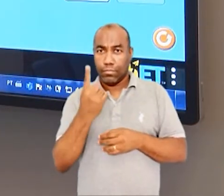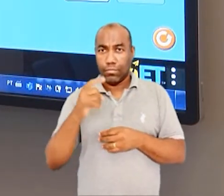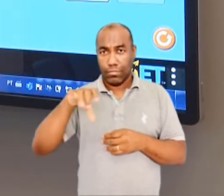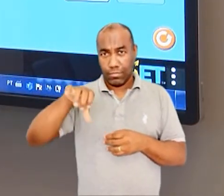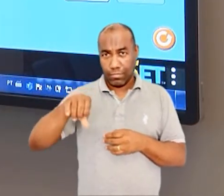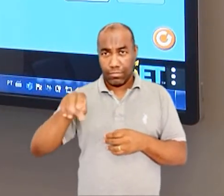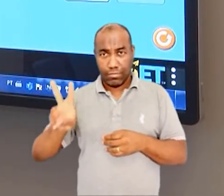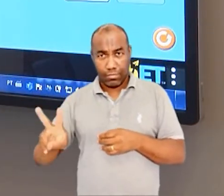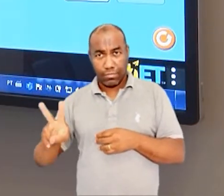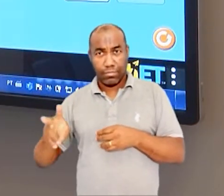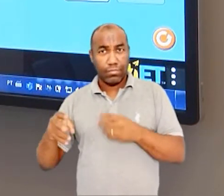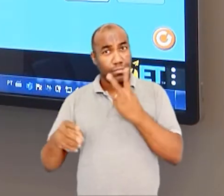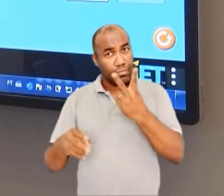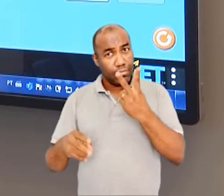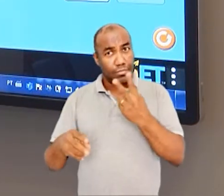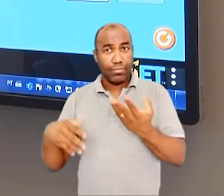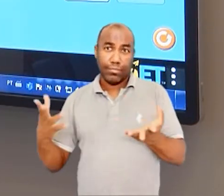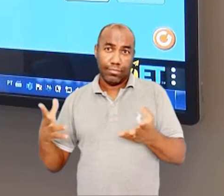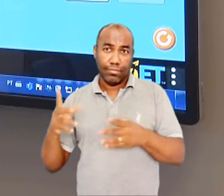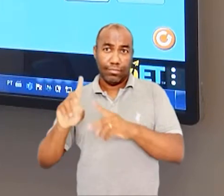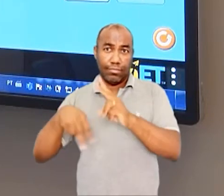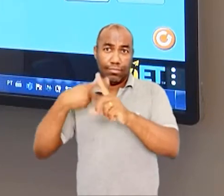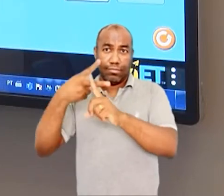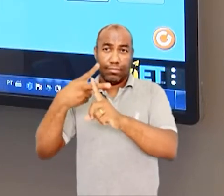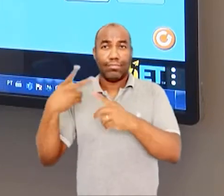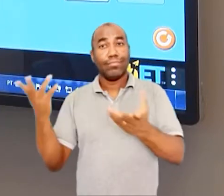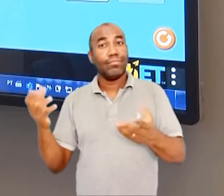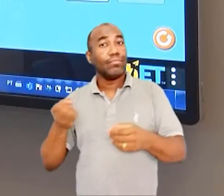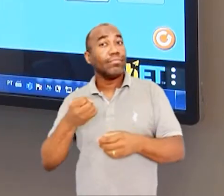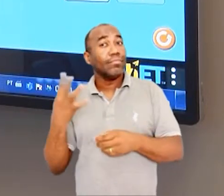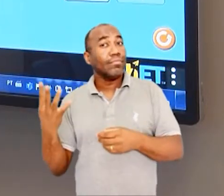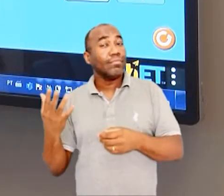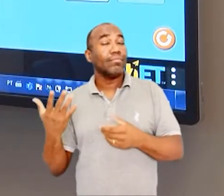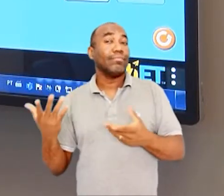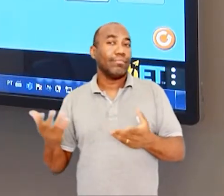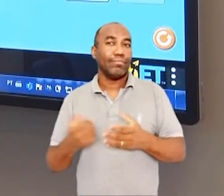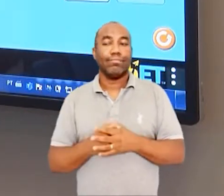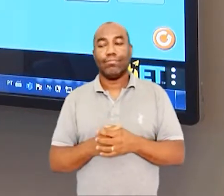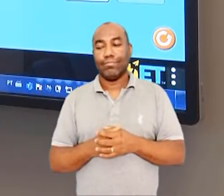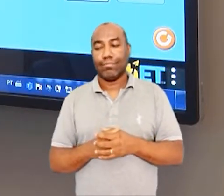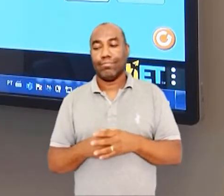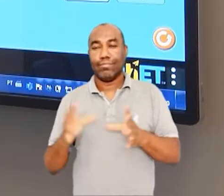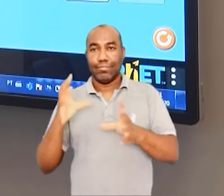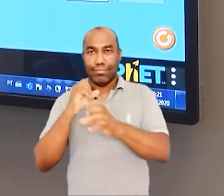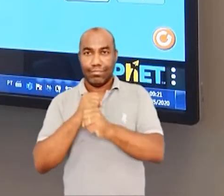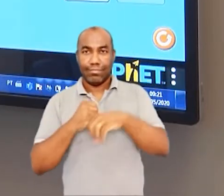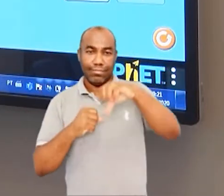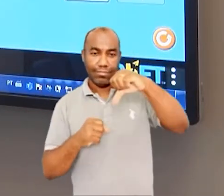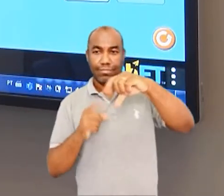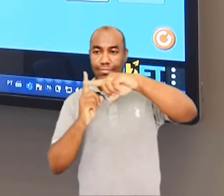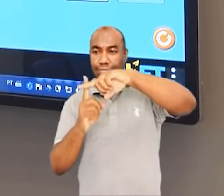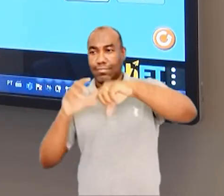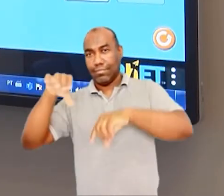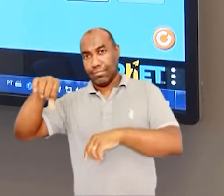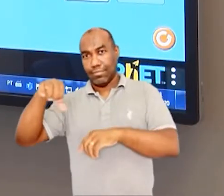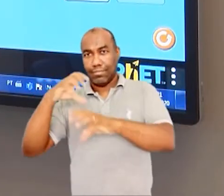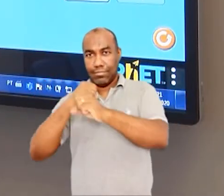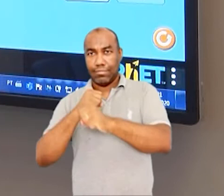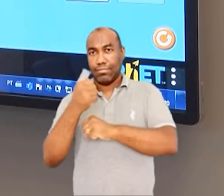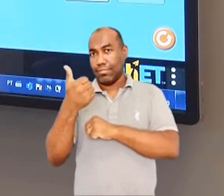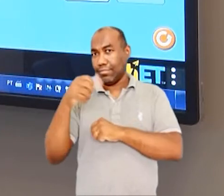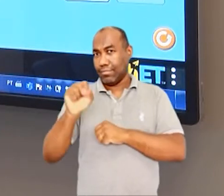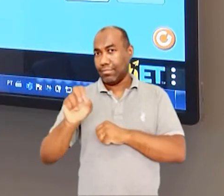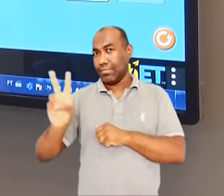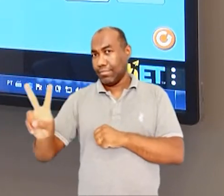volts, as duas juntas, quantos volts? Ah, fácil, basta você somar. Vai dar 18 volts.